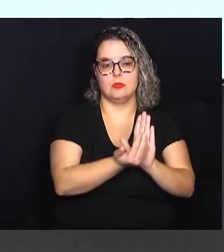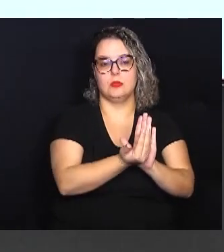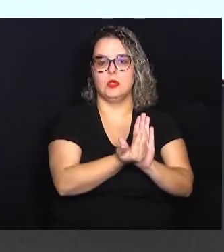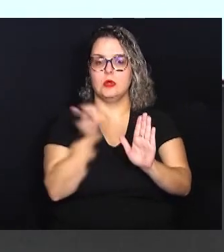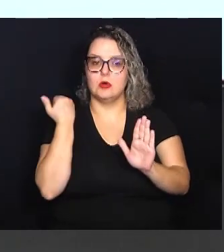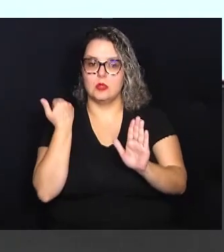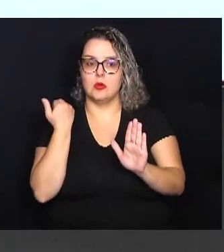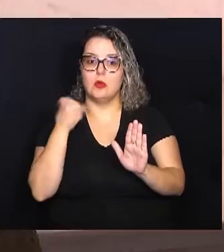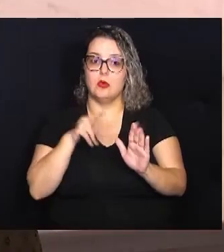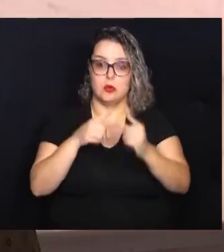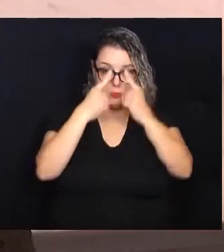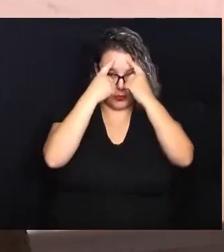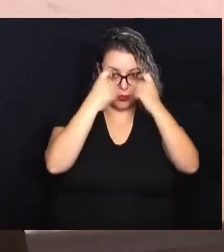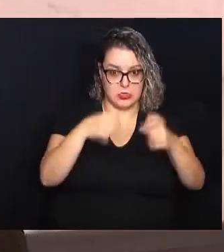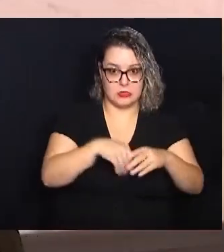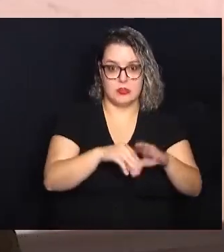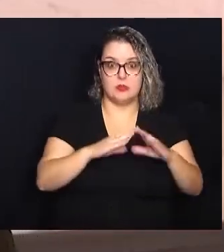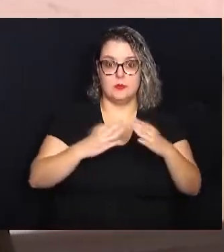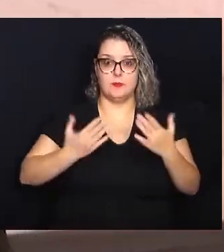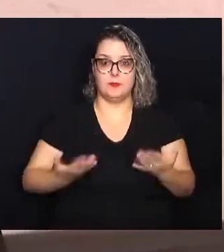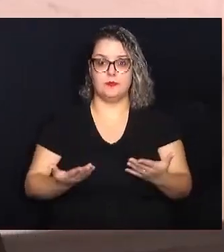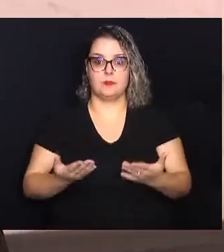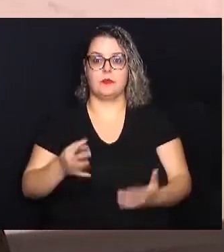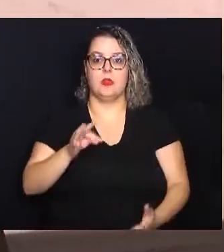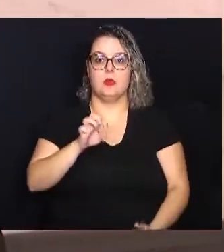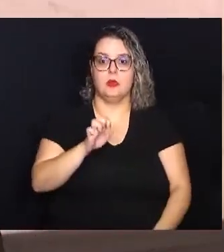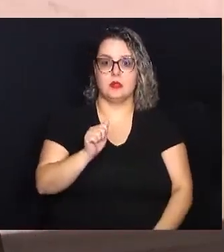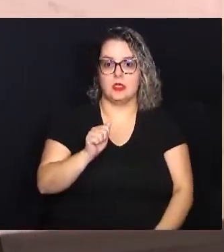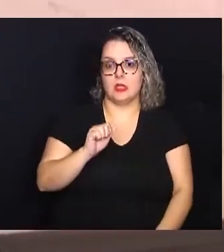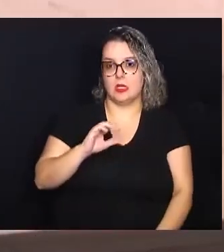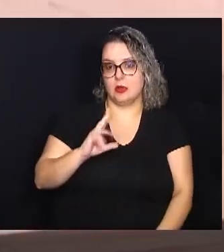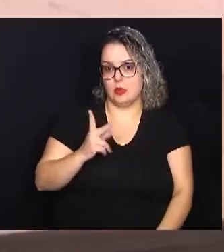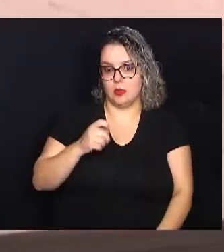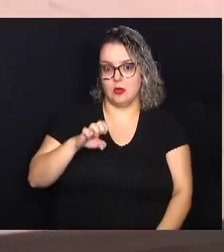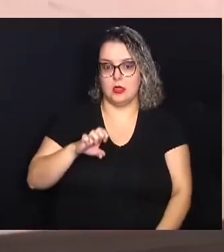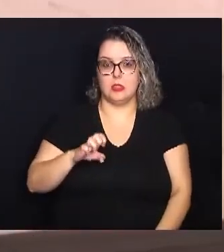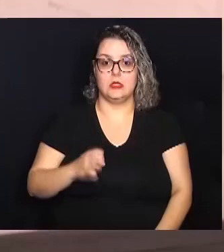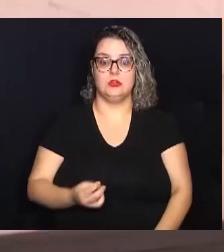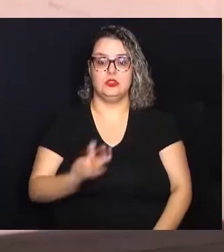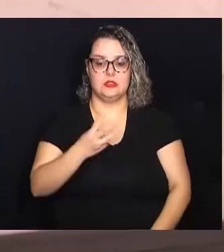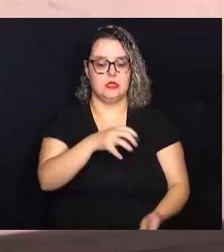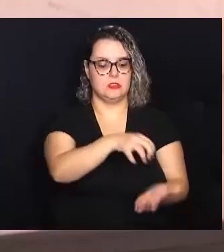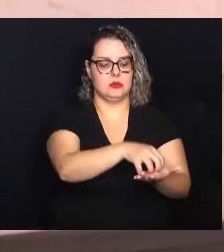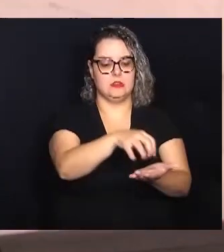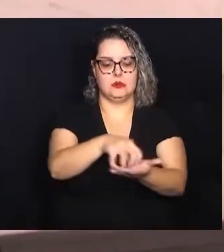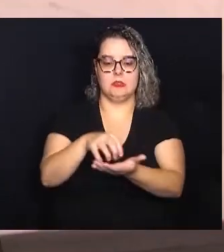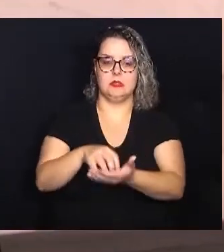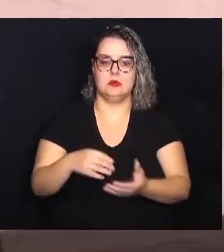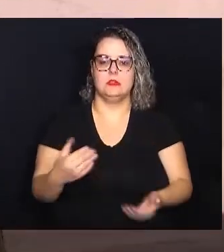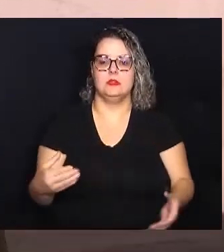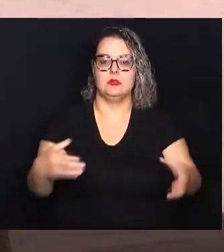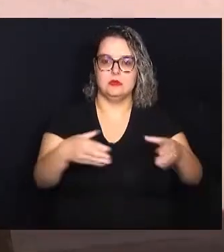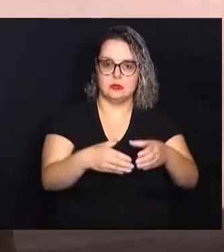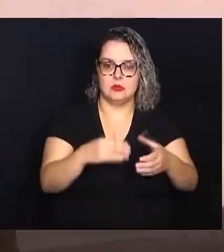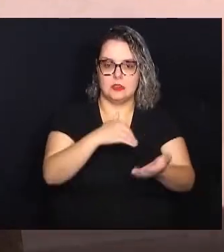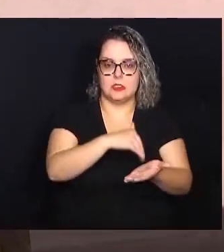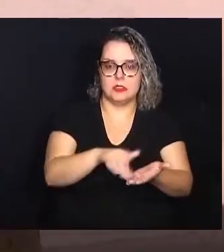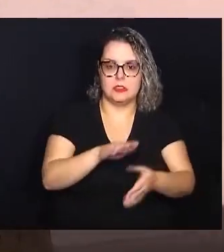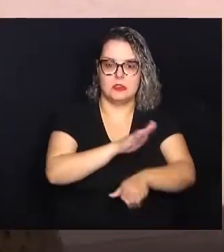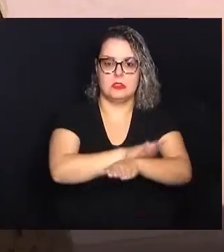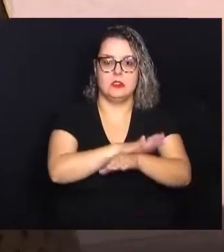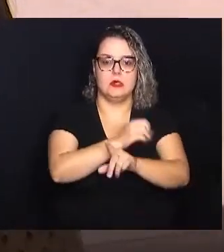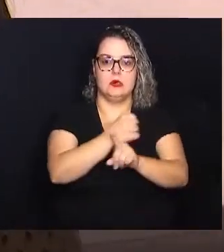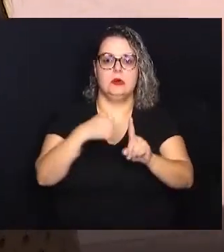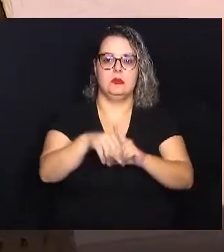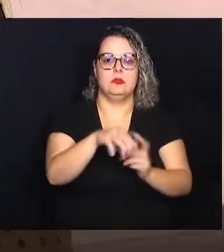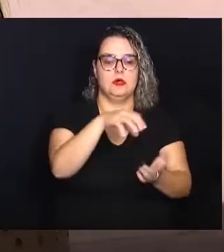violência doméstica. O Te Acolhe nasceu de 3 departamentos da Secretaria de Assistência, então a gente tem o Departamento de Assistência Social, o